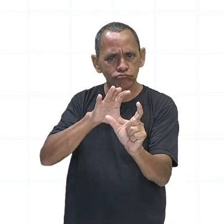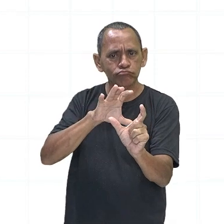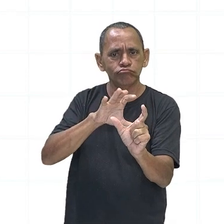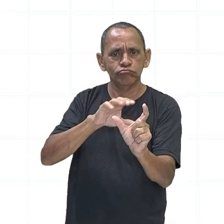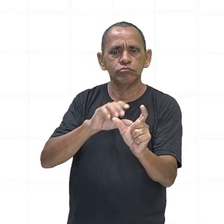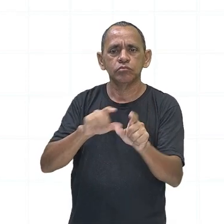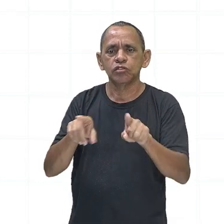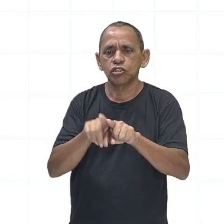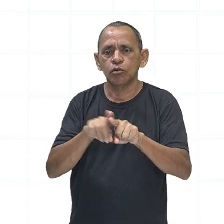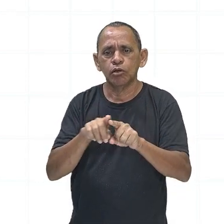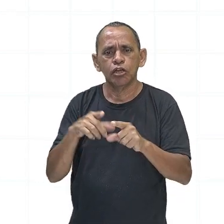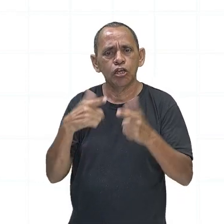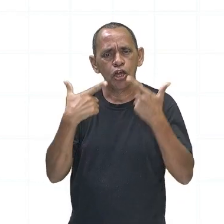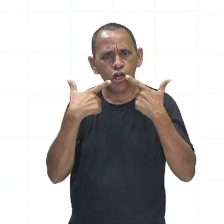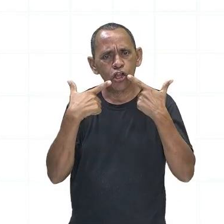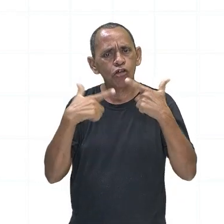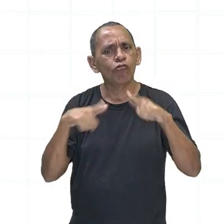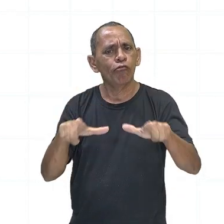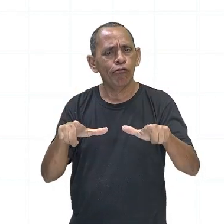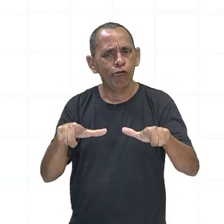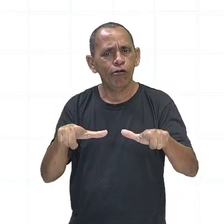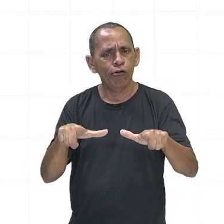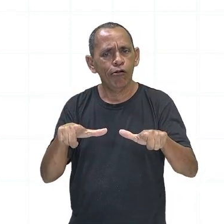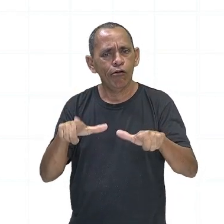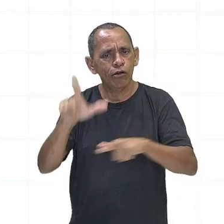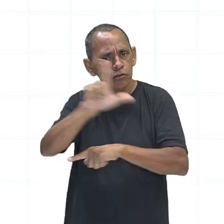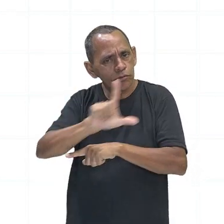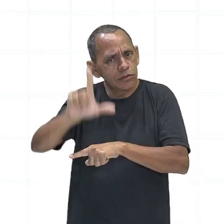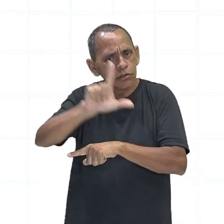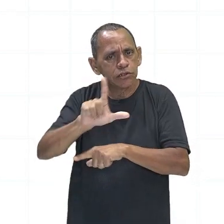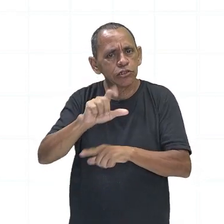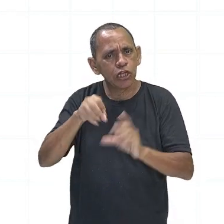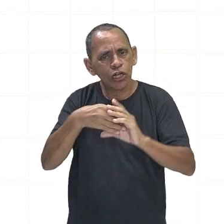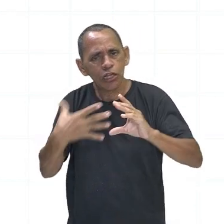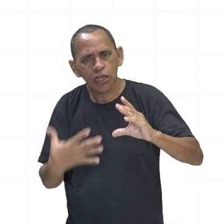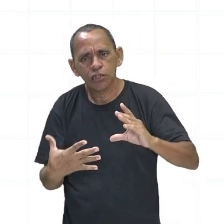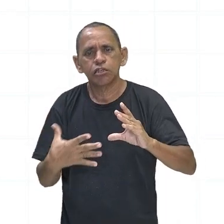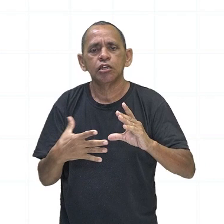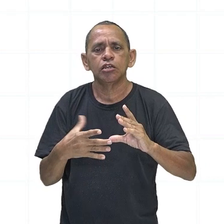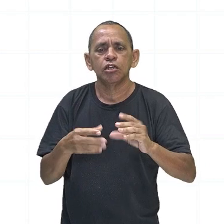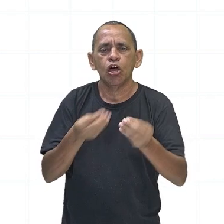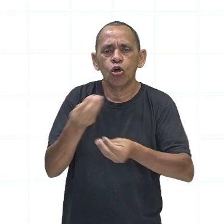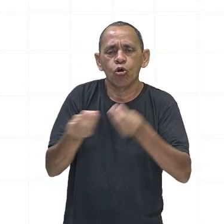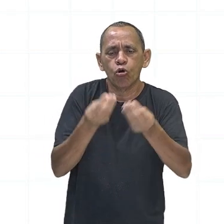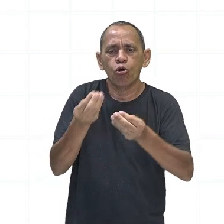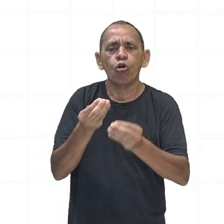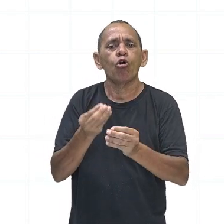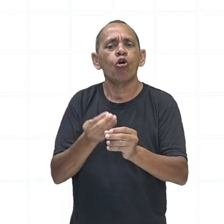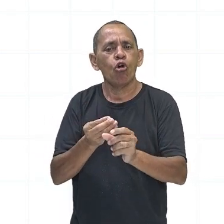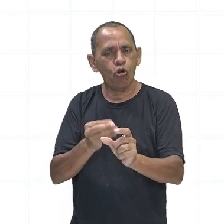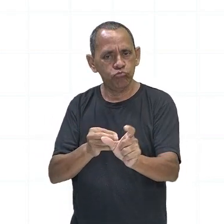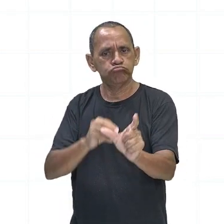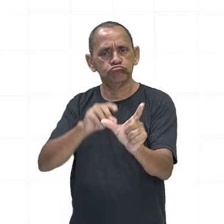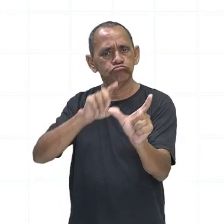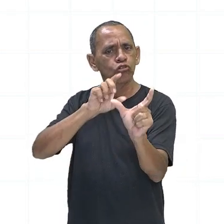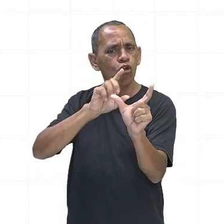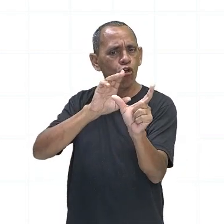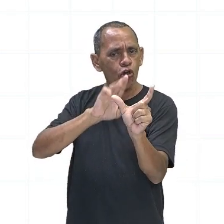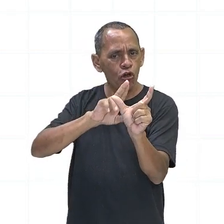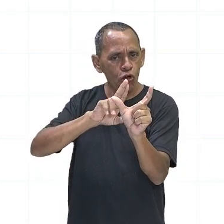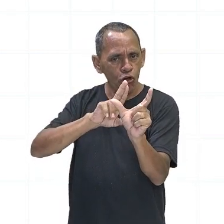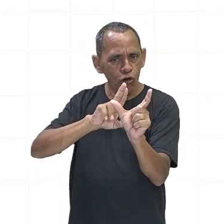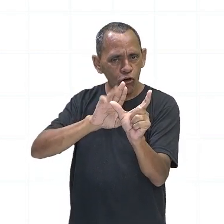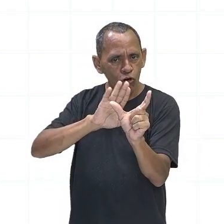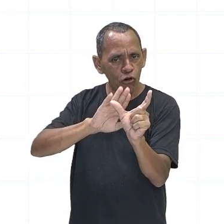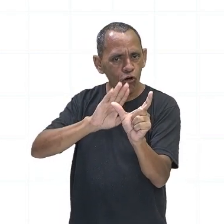aliás, a linguagem literária, ela é caracterizada pela conotação. E as palavras nem sempre apresentam